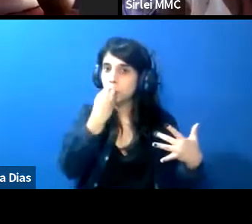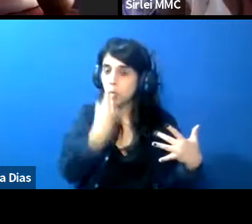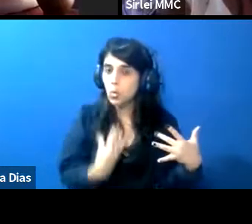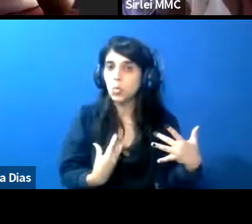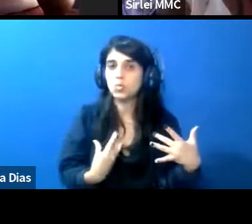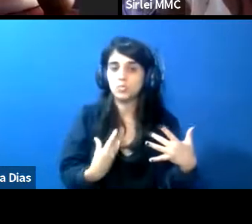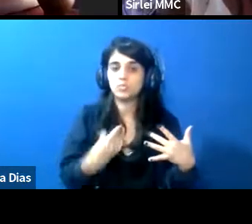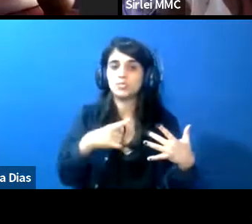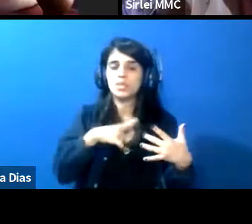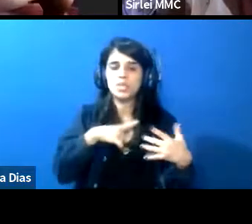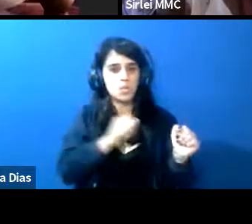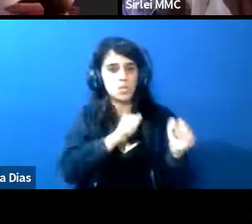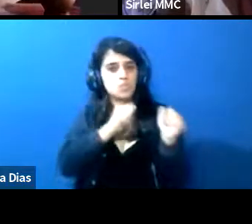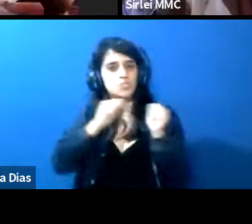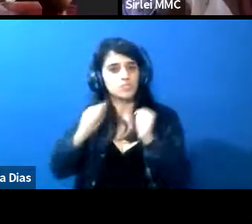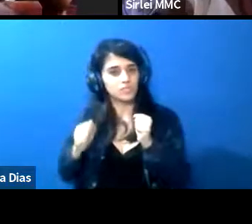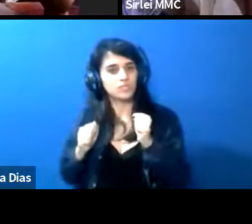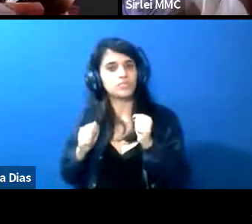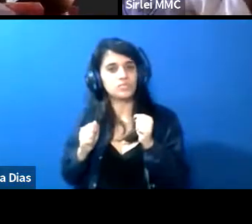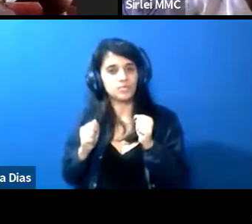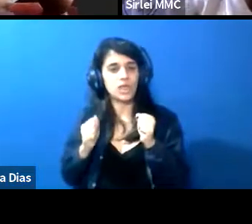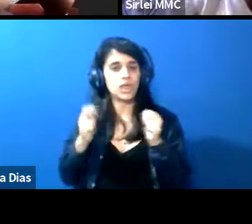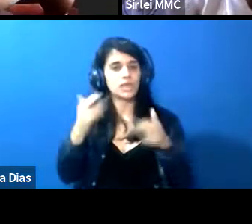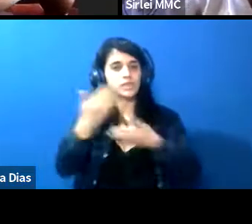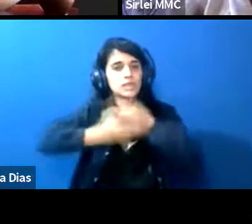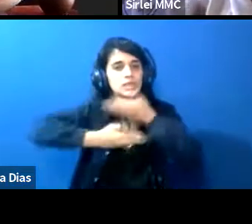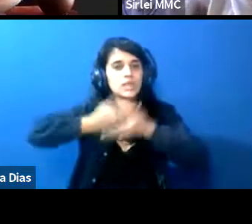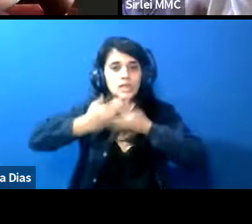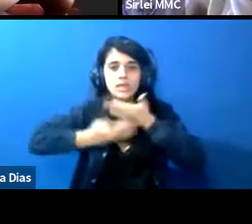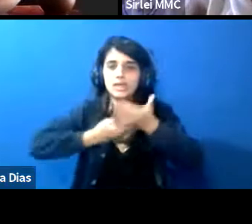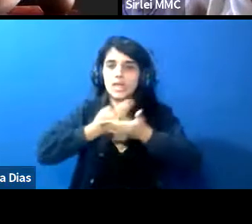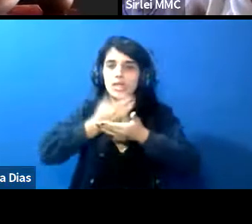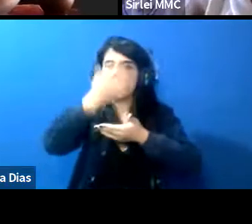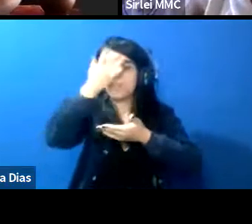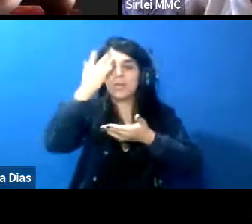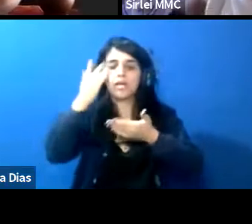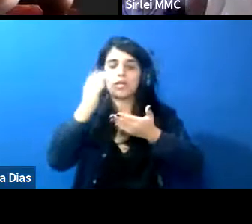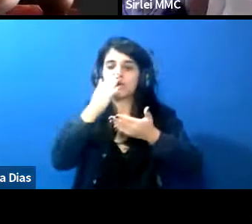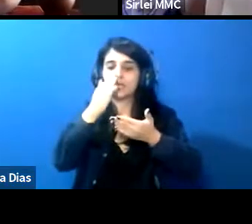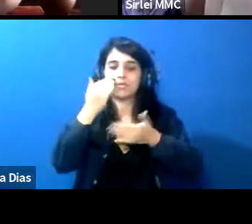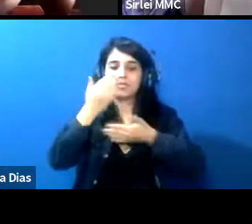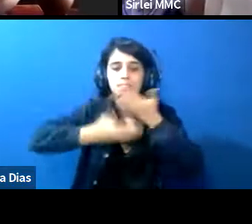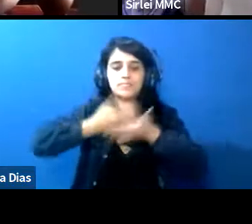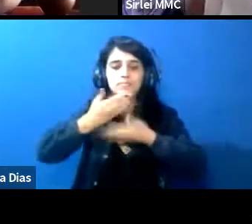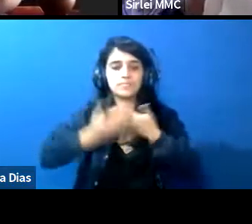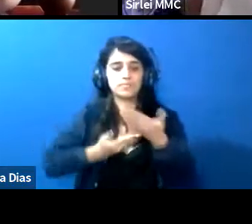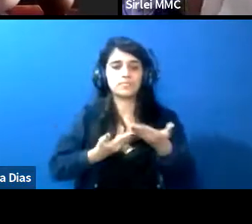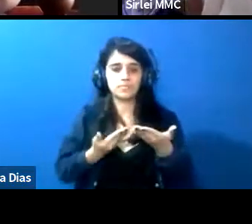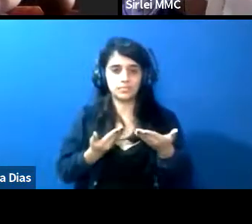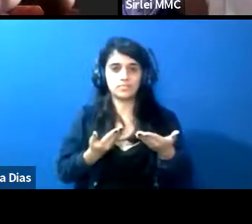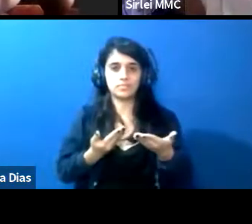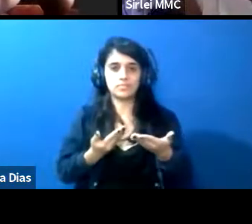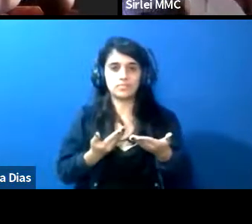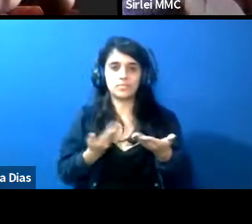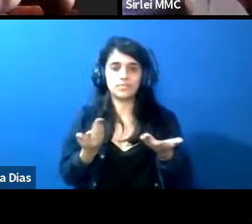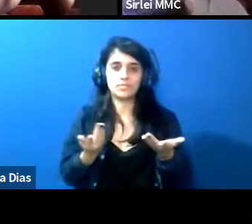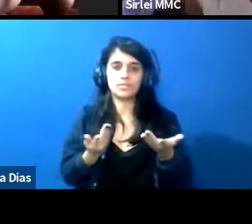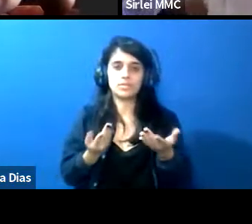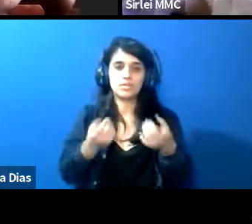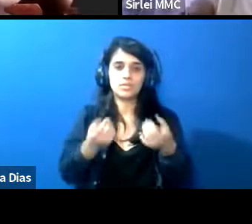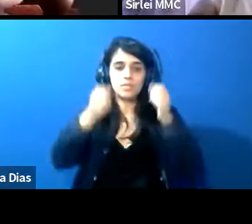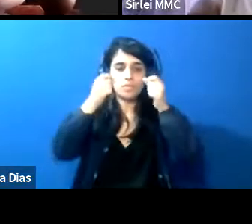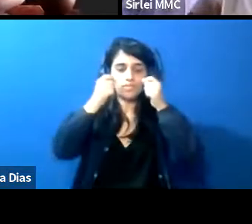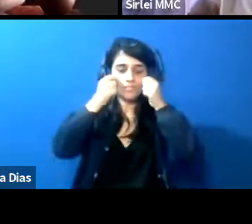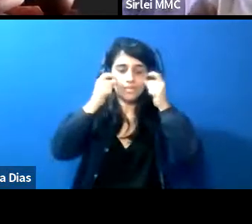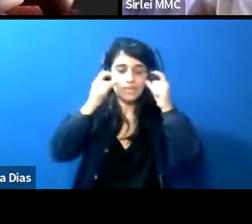um poder de relacionar pessoas e temas, e aí esse despertar, eu acho